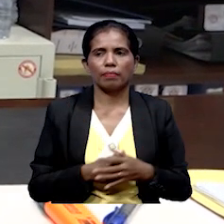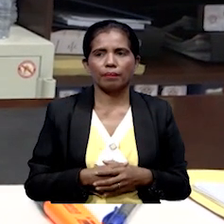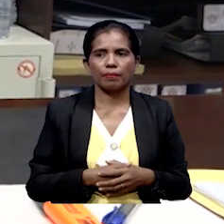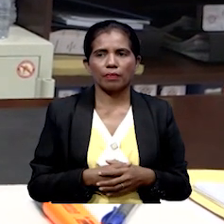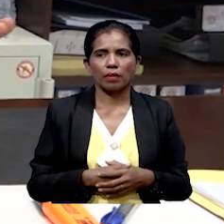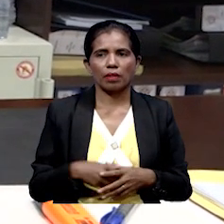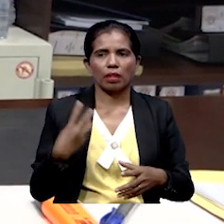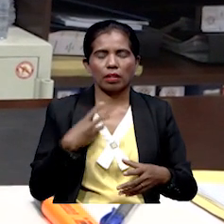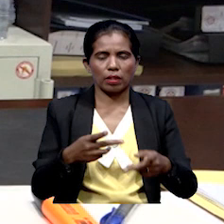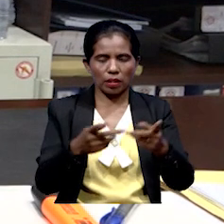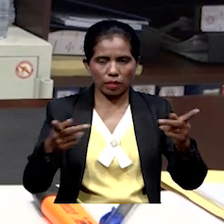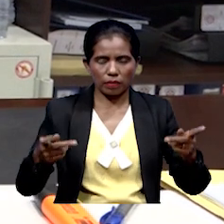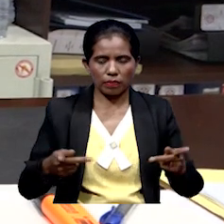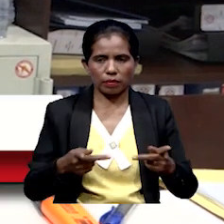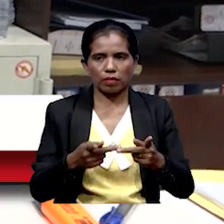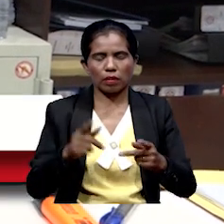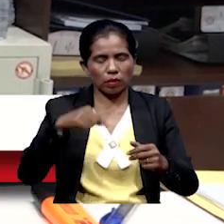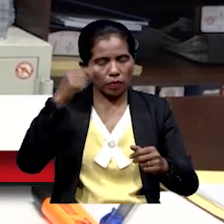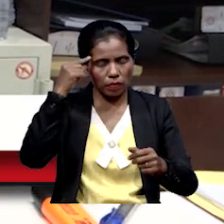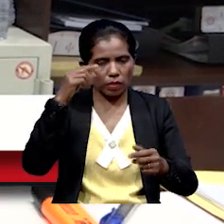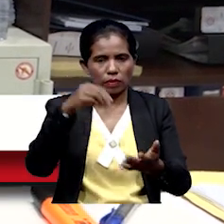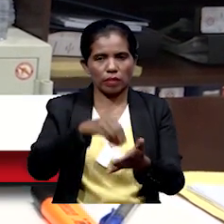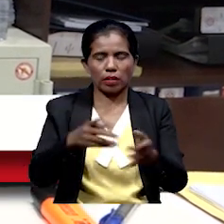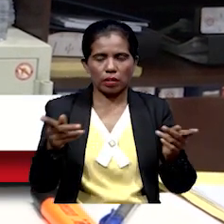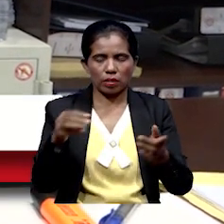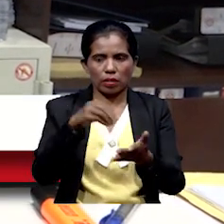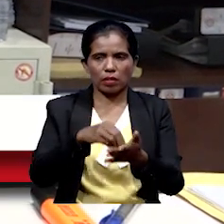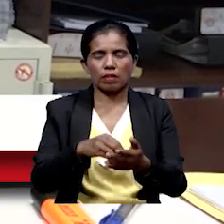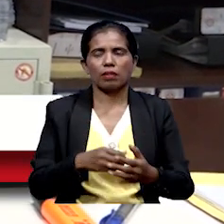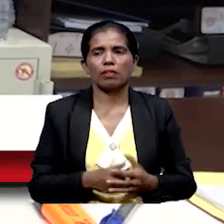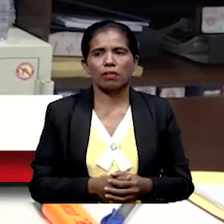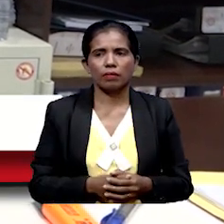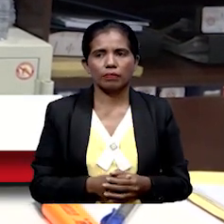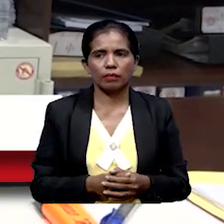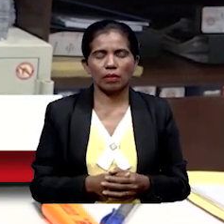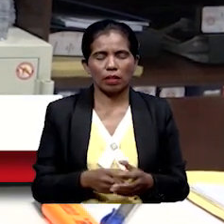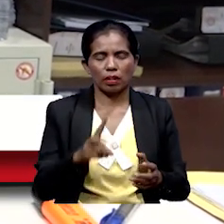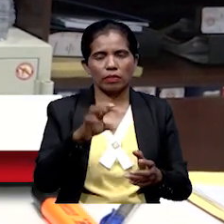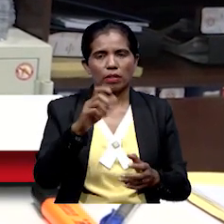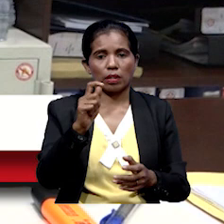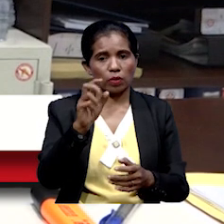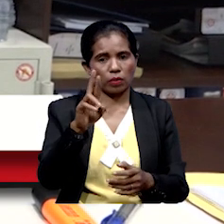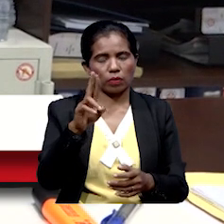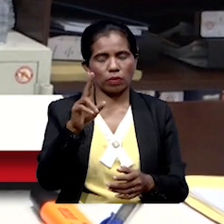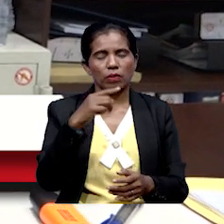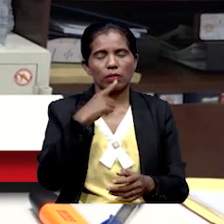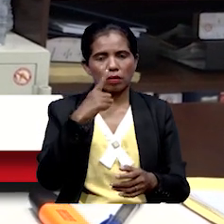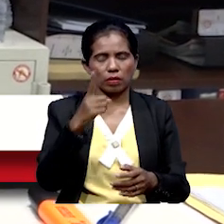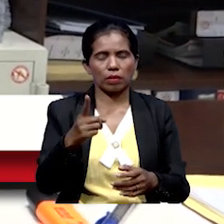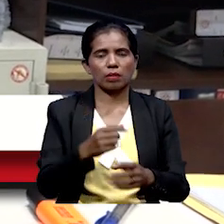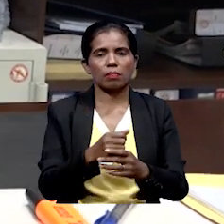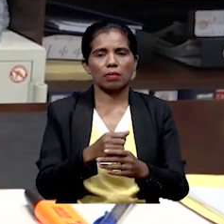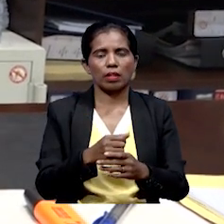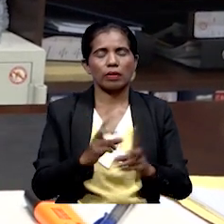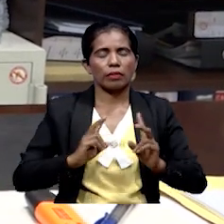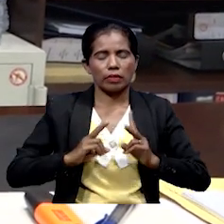ita iha estacionamento governo estacionamento viaturas ba iha bainaka internacional inya.